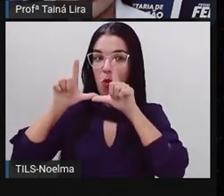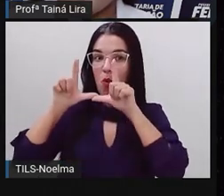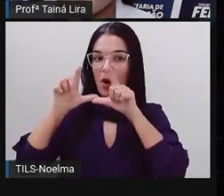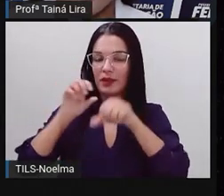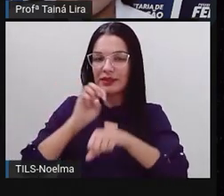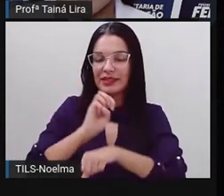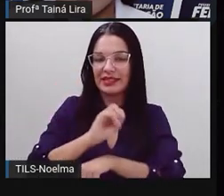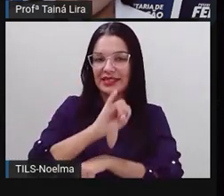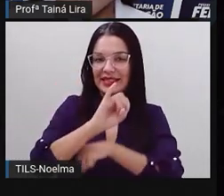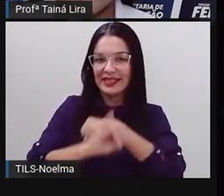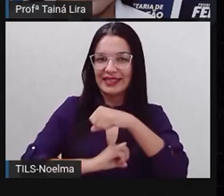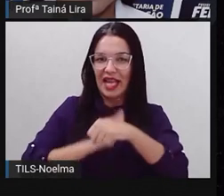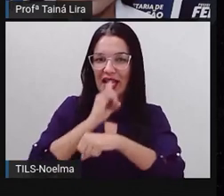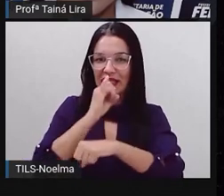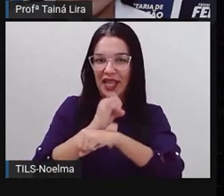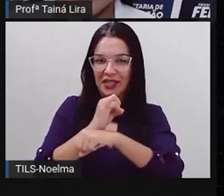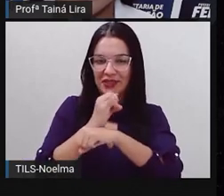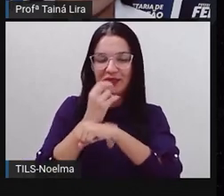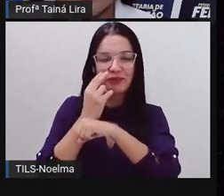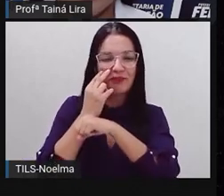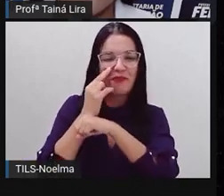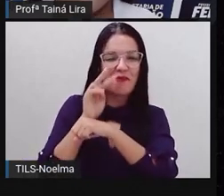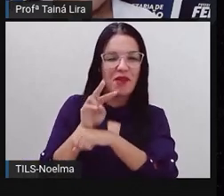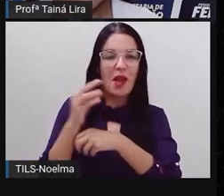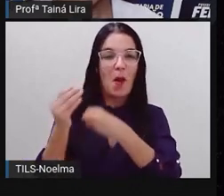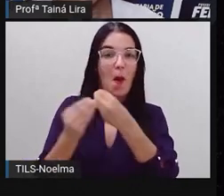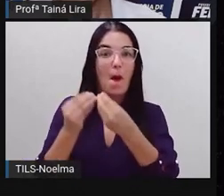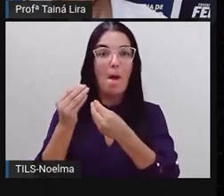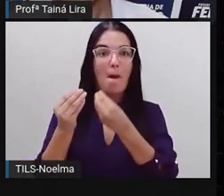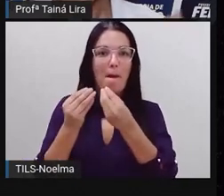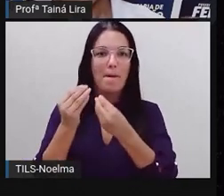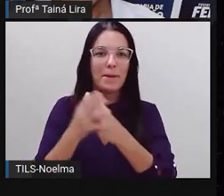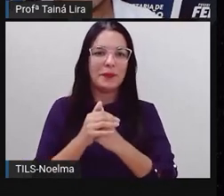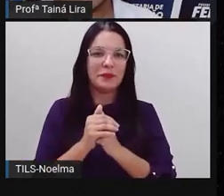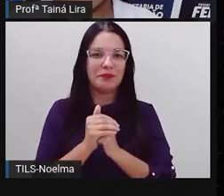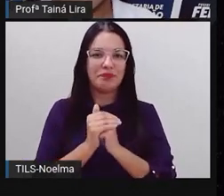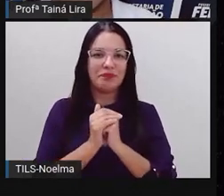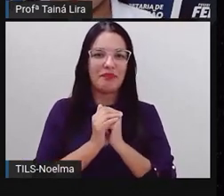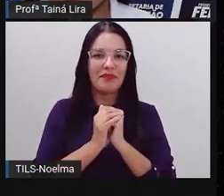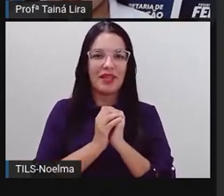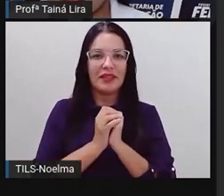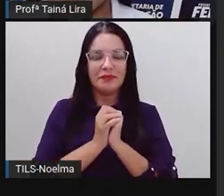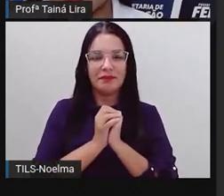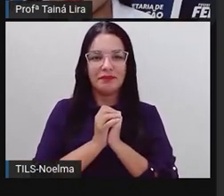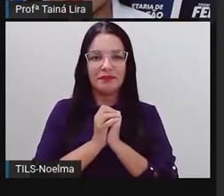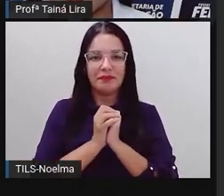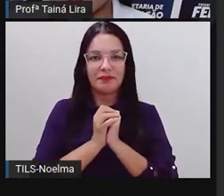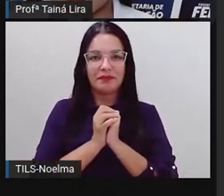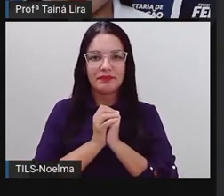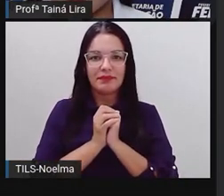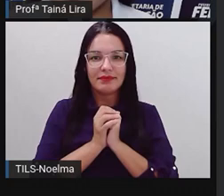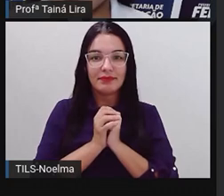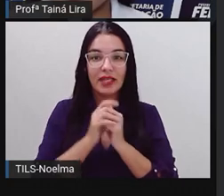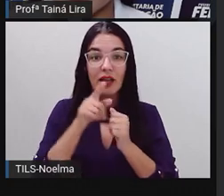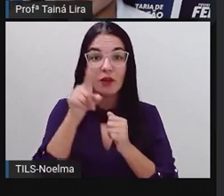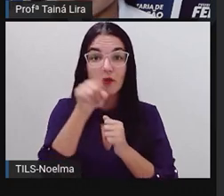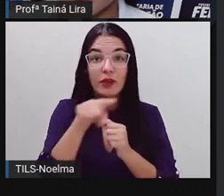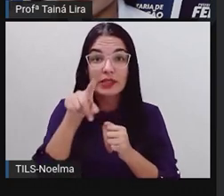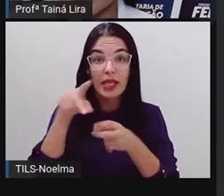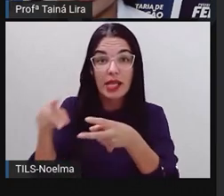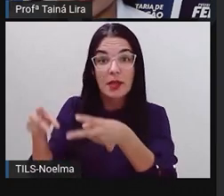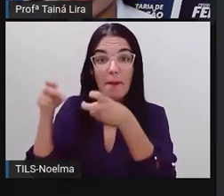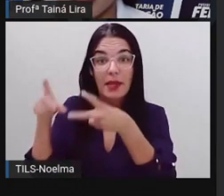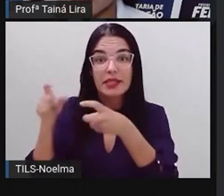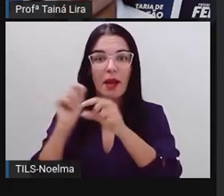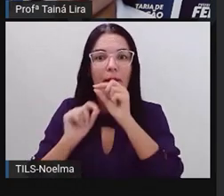gente ver a África lá no planeta Terra Tá bom o que é própria olha lá o que é pro quer que vocês